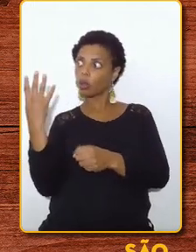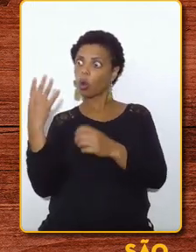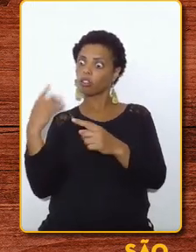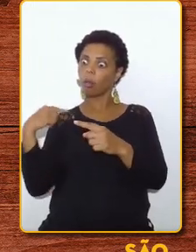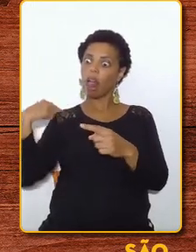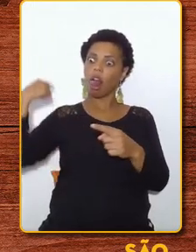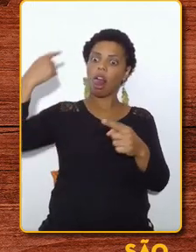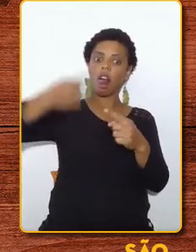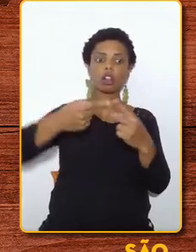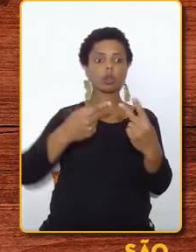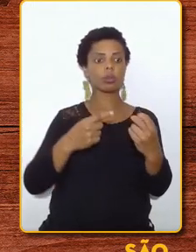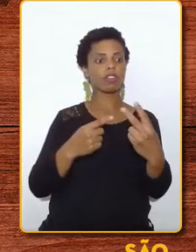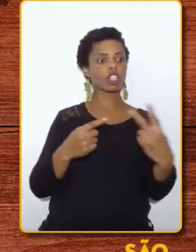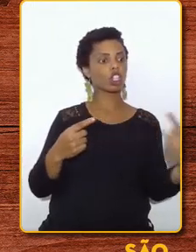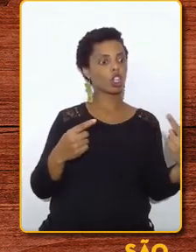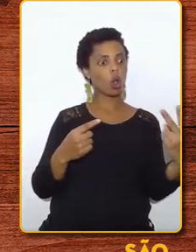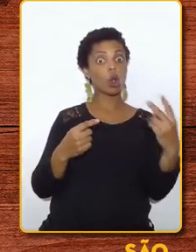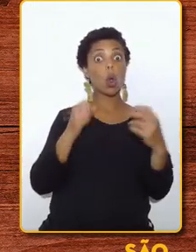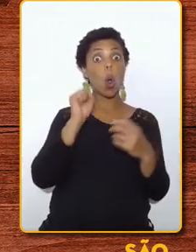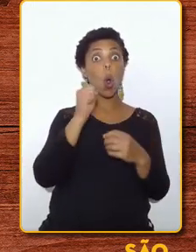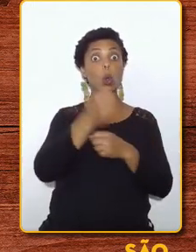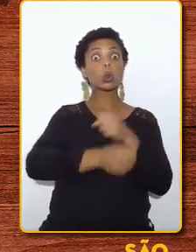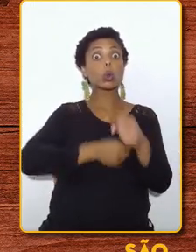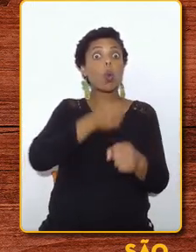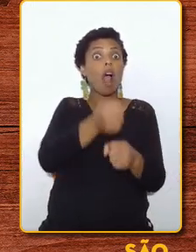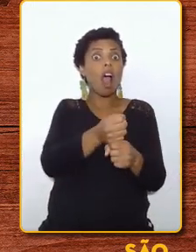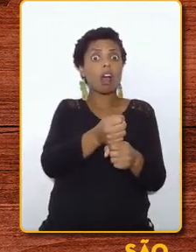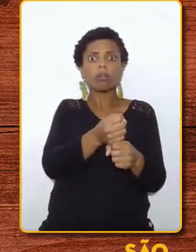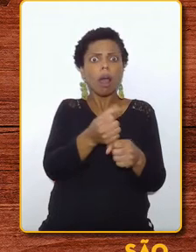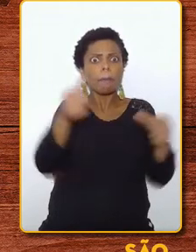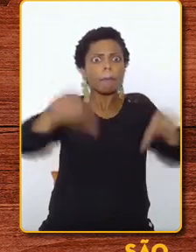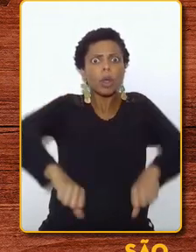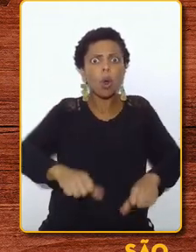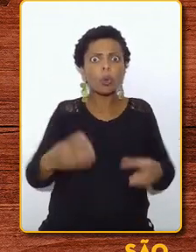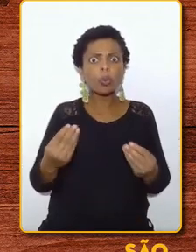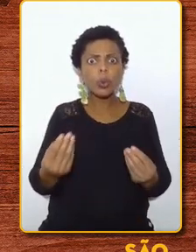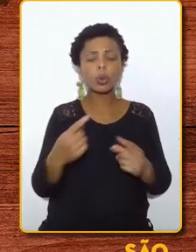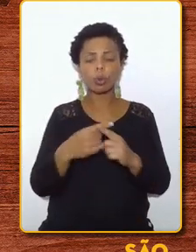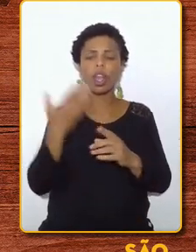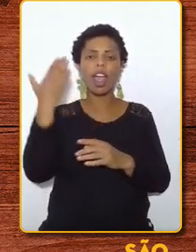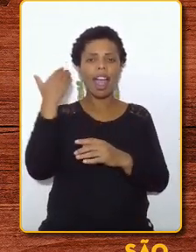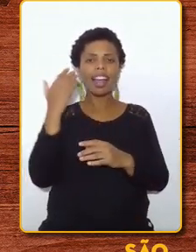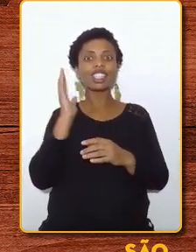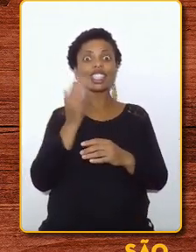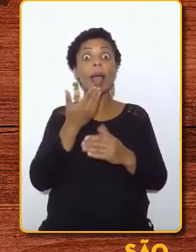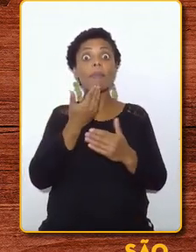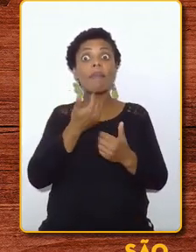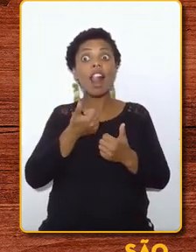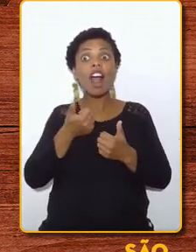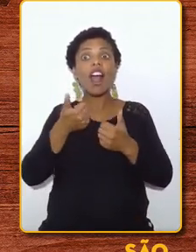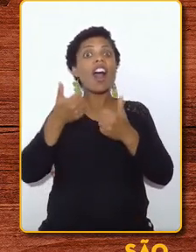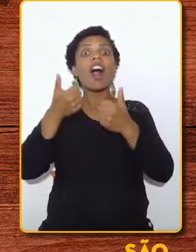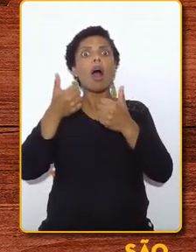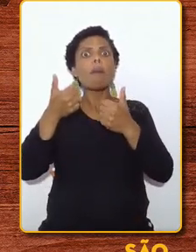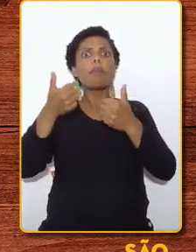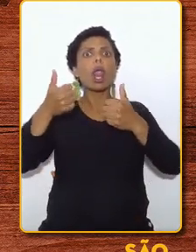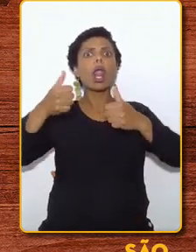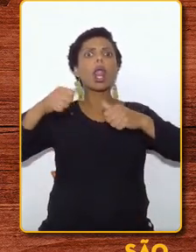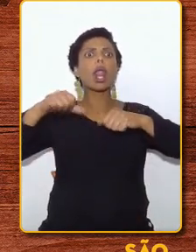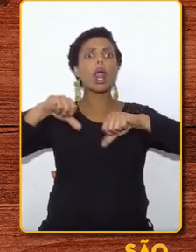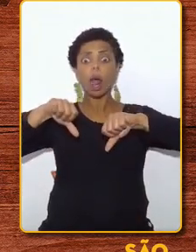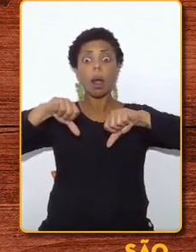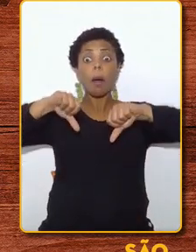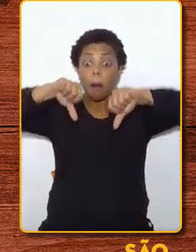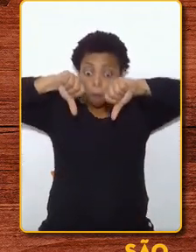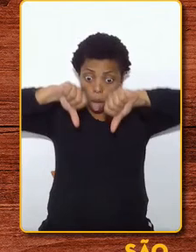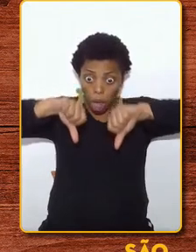pra caramba, porque aquilo que tinha avançado degringolou e os problemas estruturais que ele